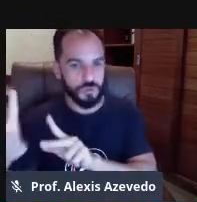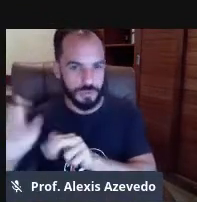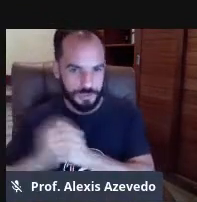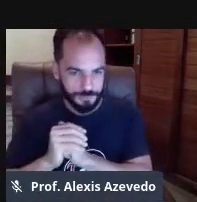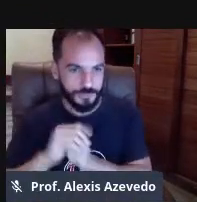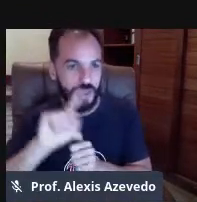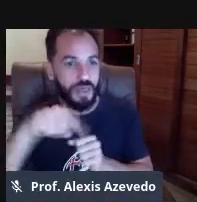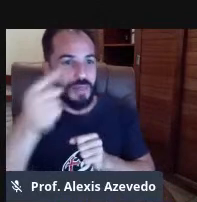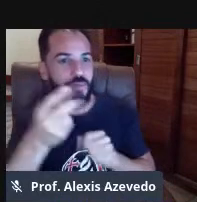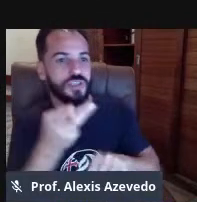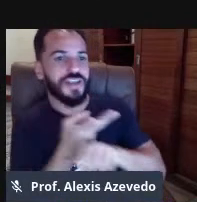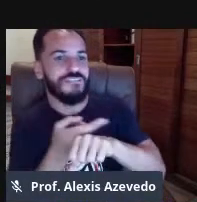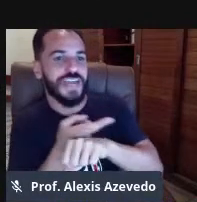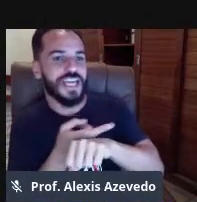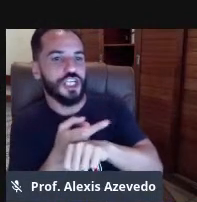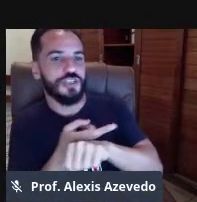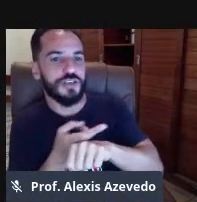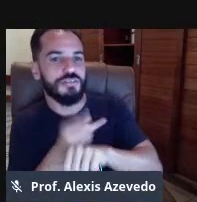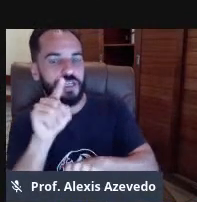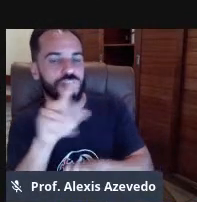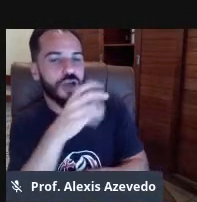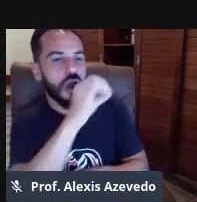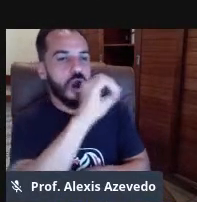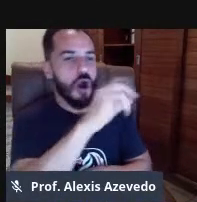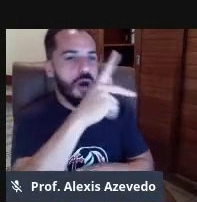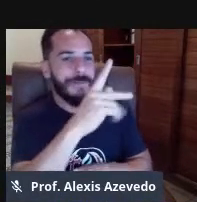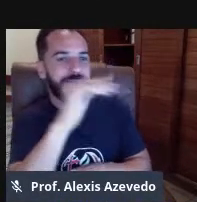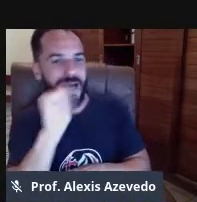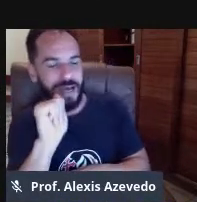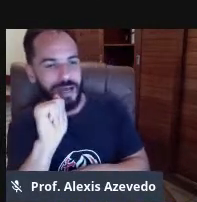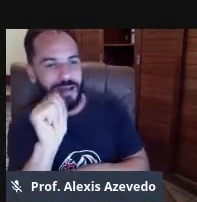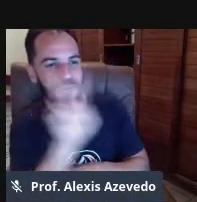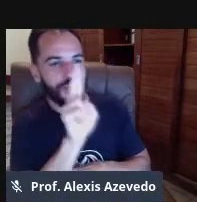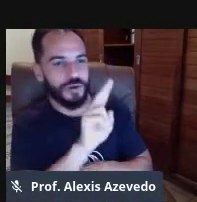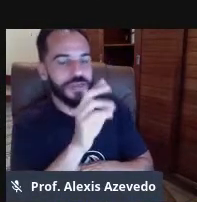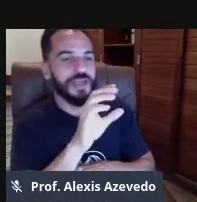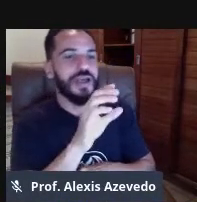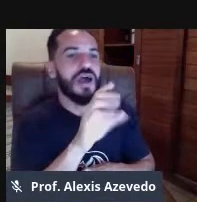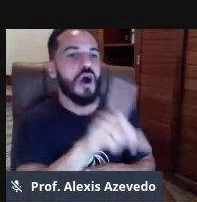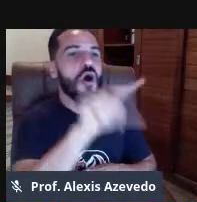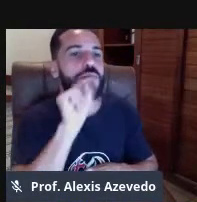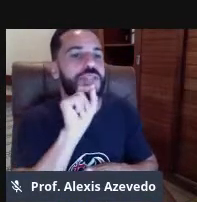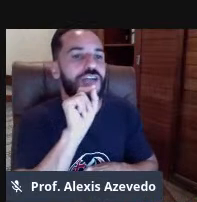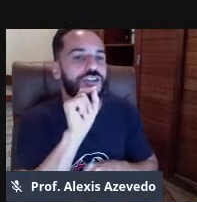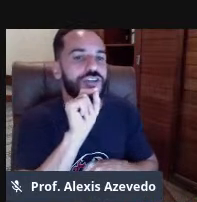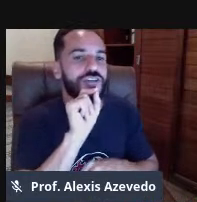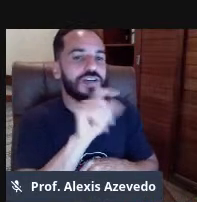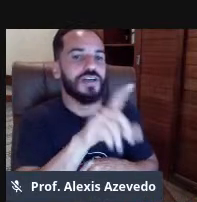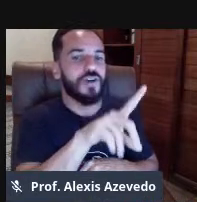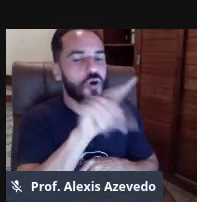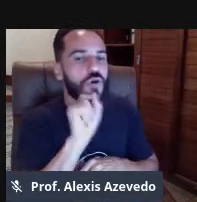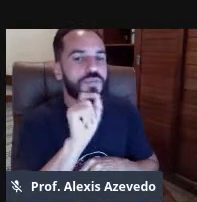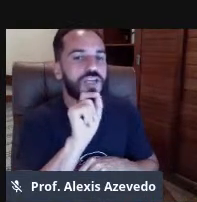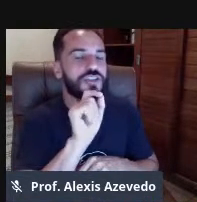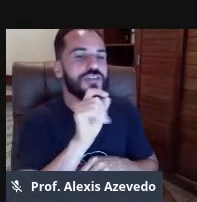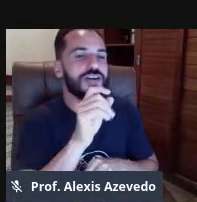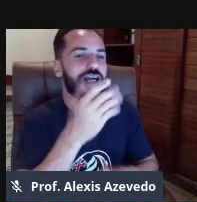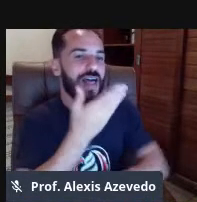né, elas geralmente também chamam ateliês, né, ateliê disso, ateliê